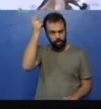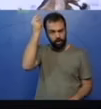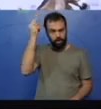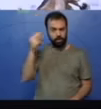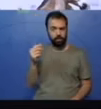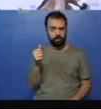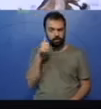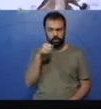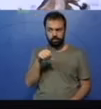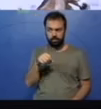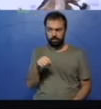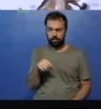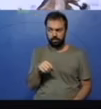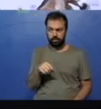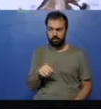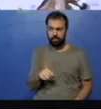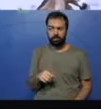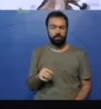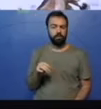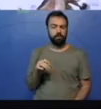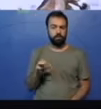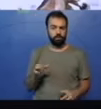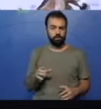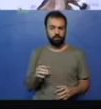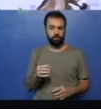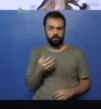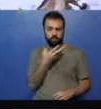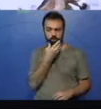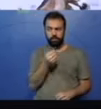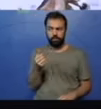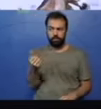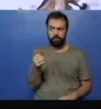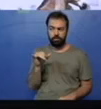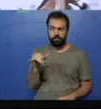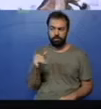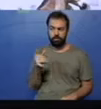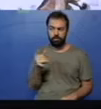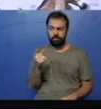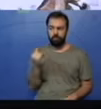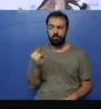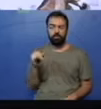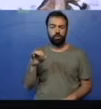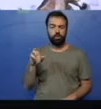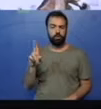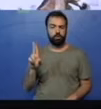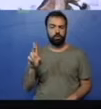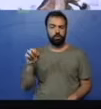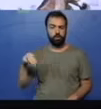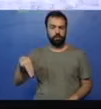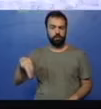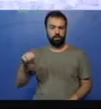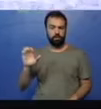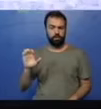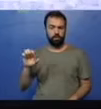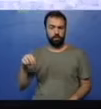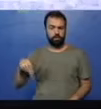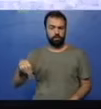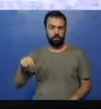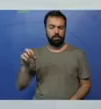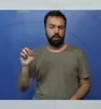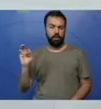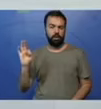o burro, se for fêmea, a mula. Da mesma forma que o bardoto, bardota, animal estéril.